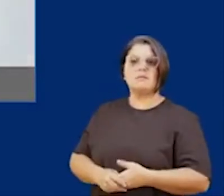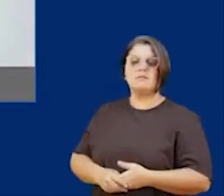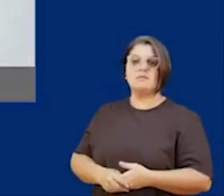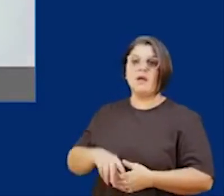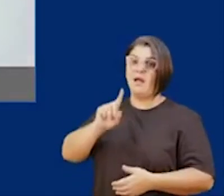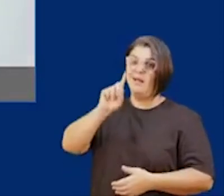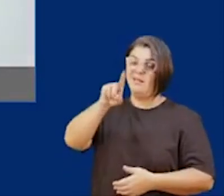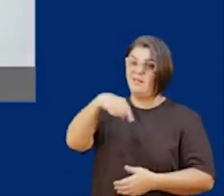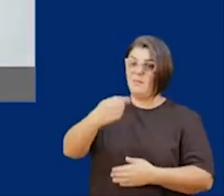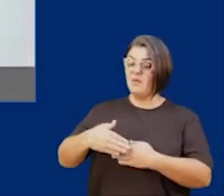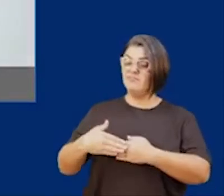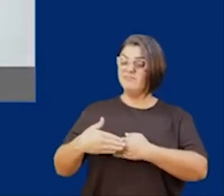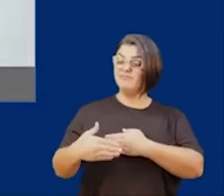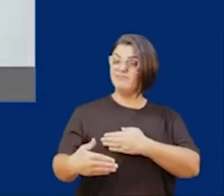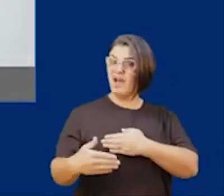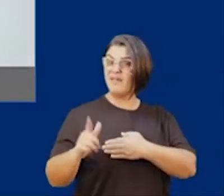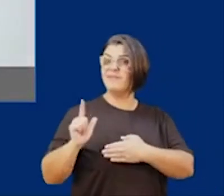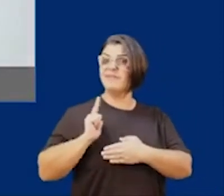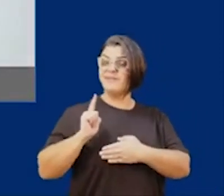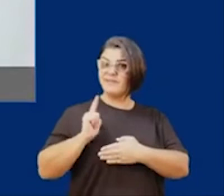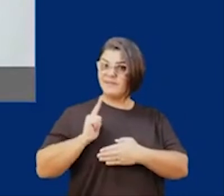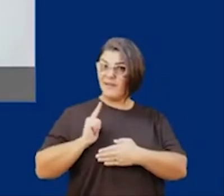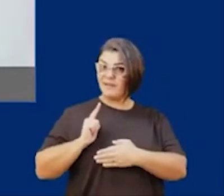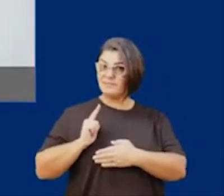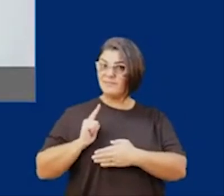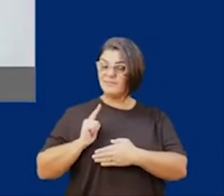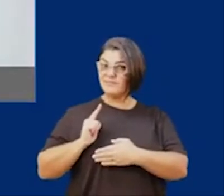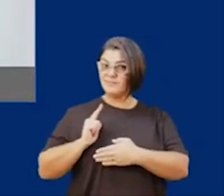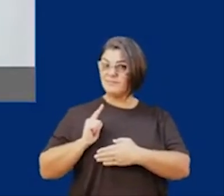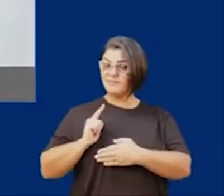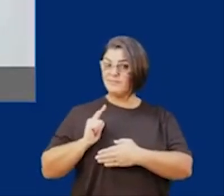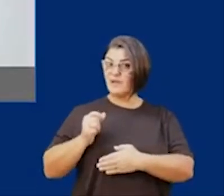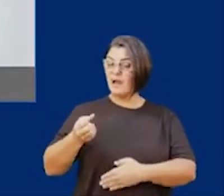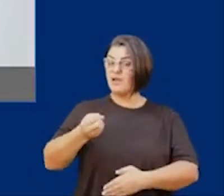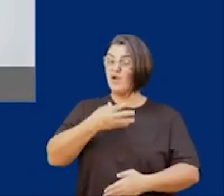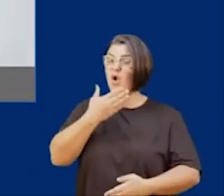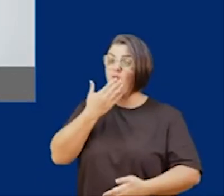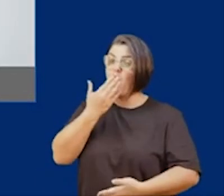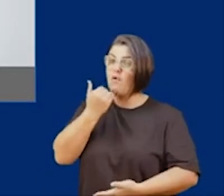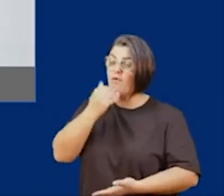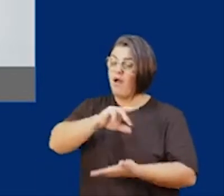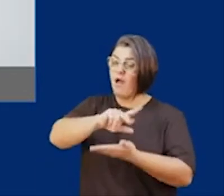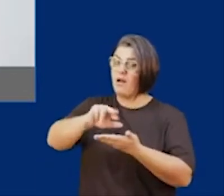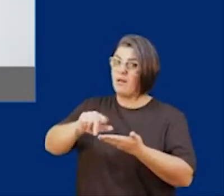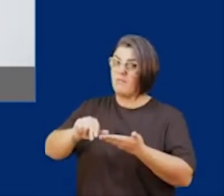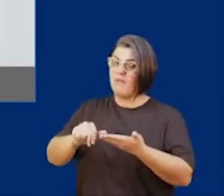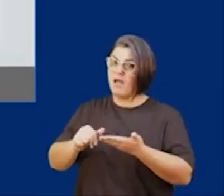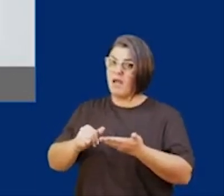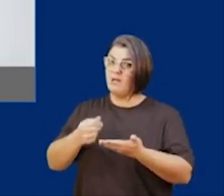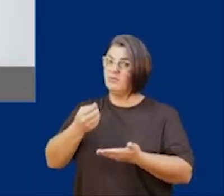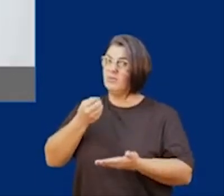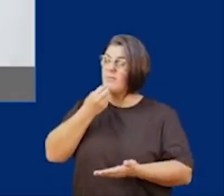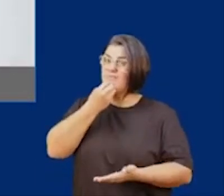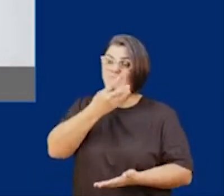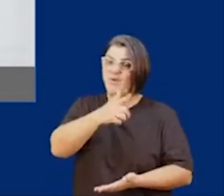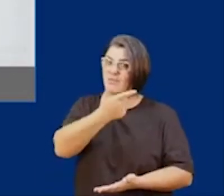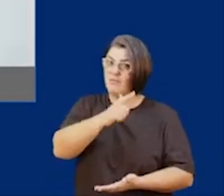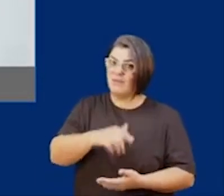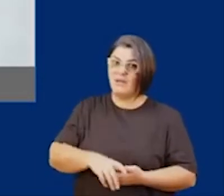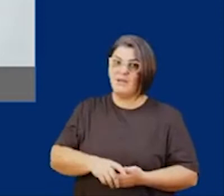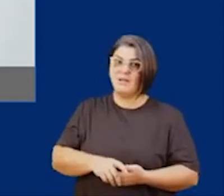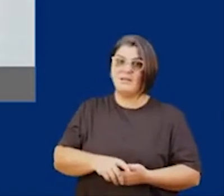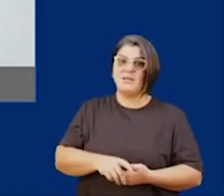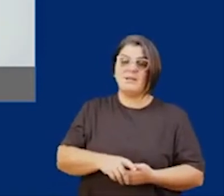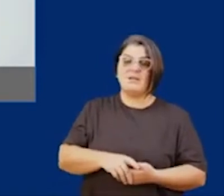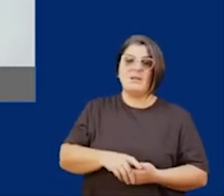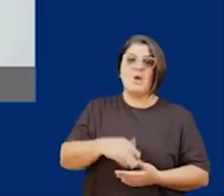né, que é a exposição a novos alimentos e alimentos não tão adequados, que nem o mel, o amendoim e o leite